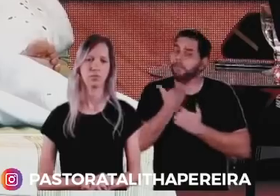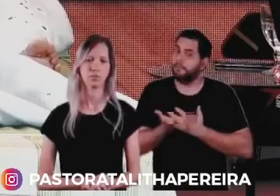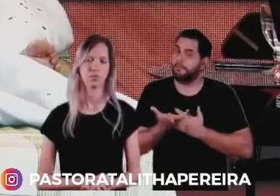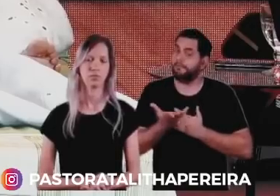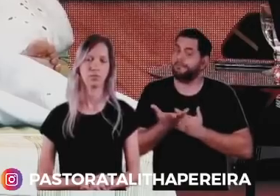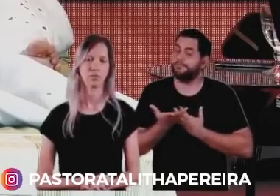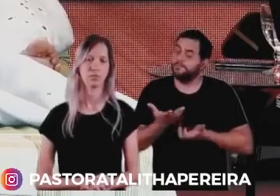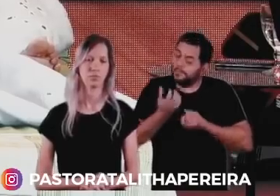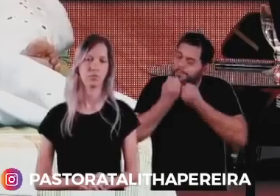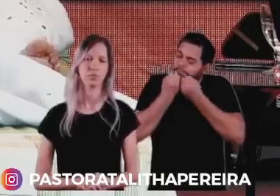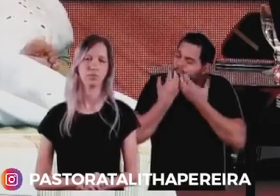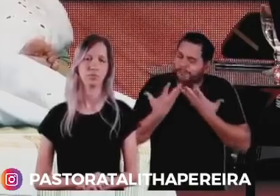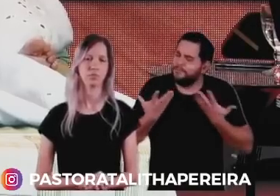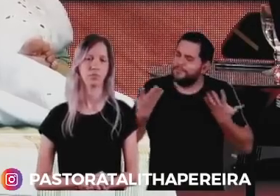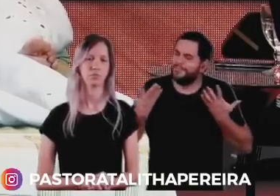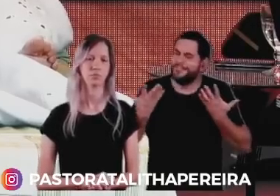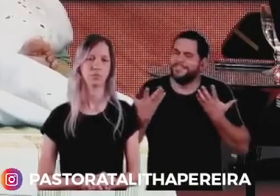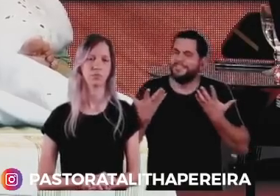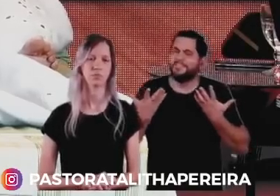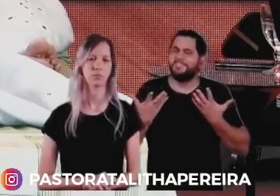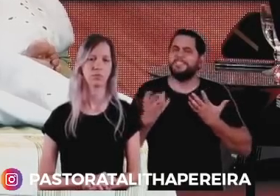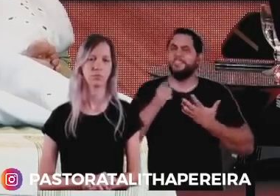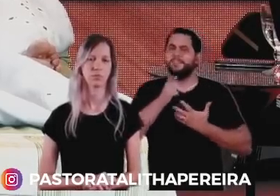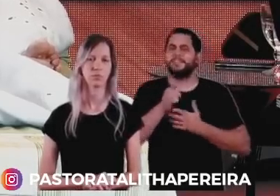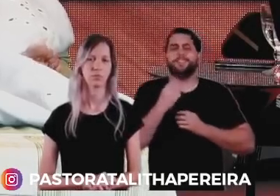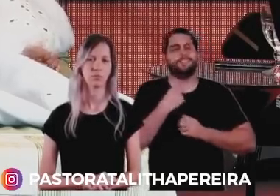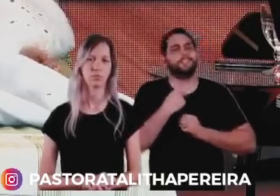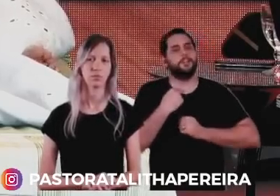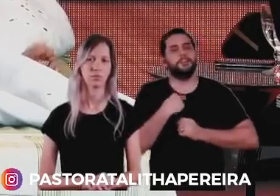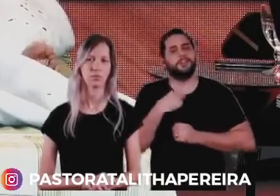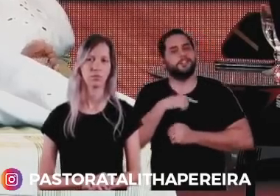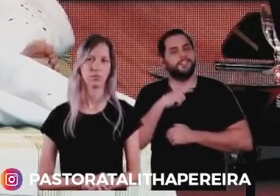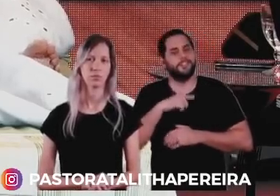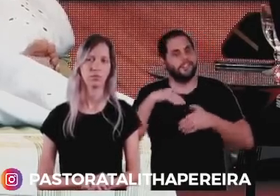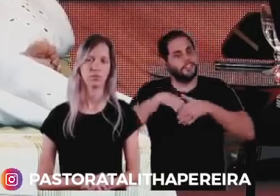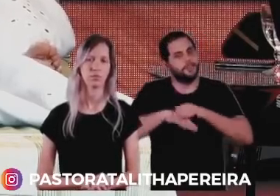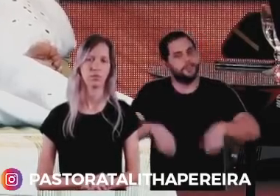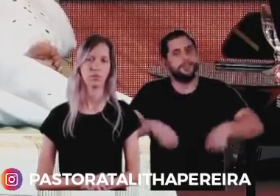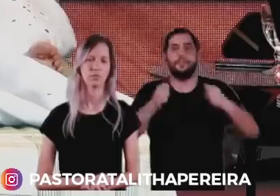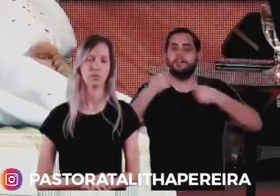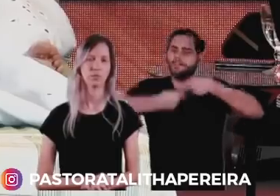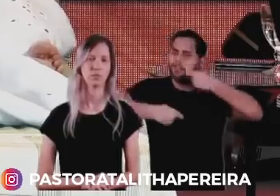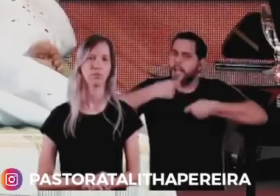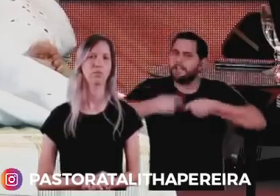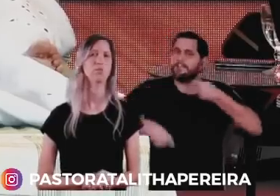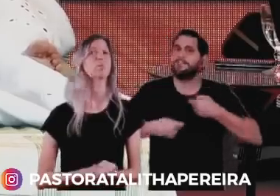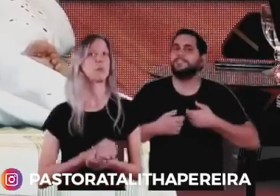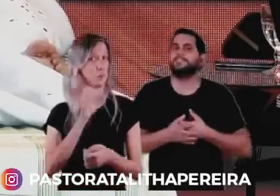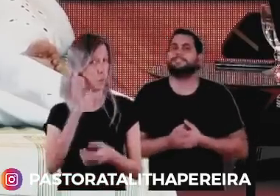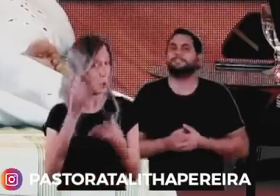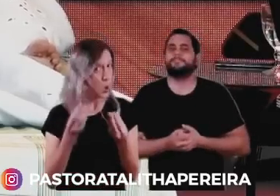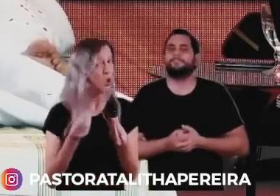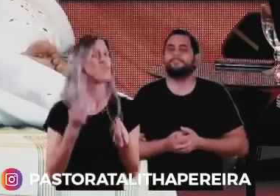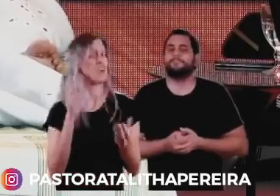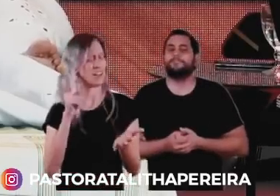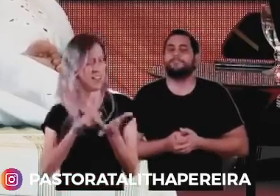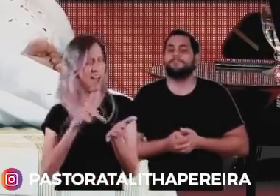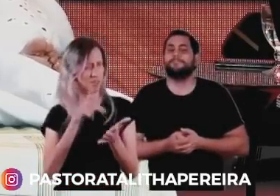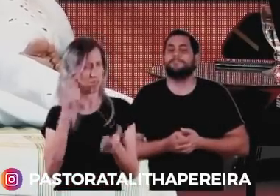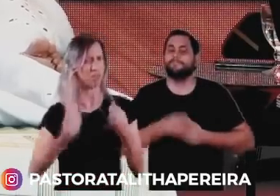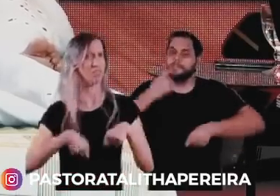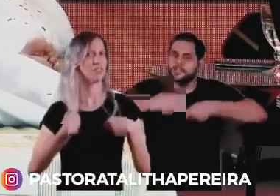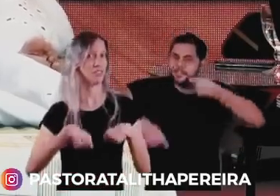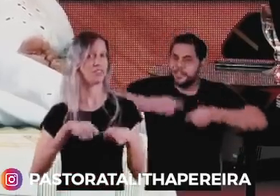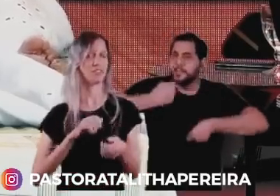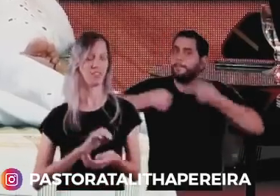muito bom. Você não pode deixar de ter entre os lençóis sexo, meu irmão. E muito sexo, meu